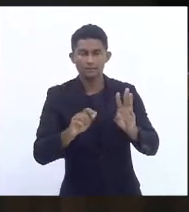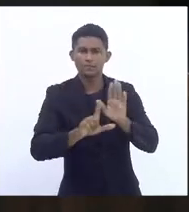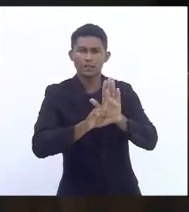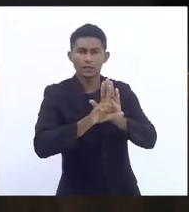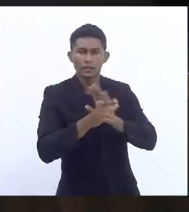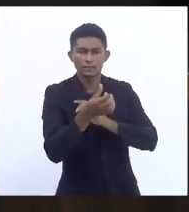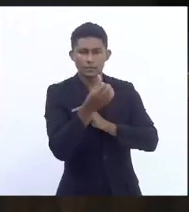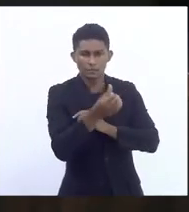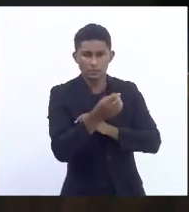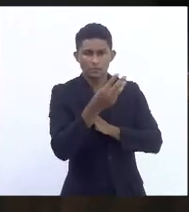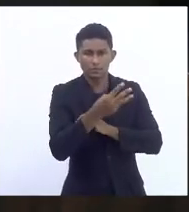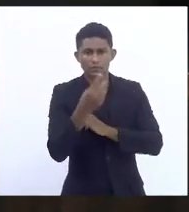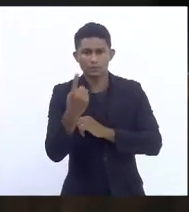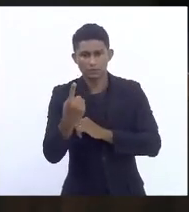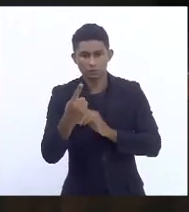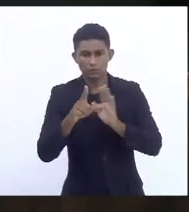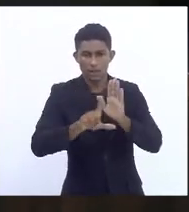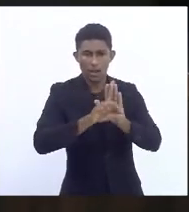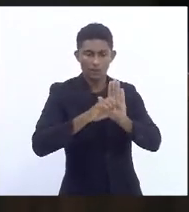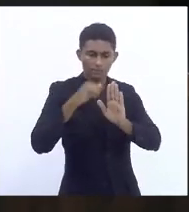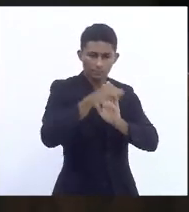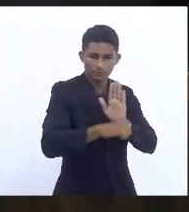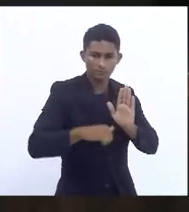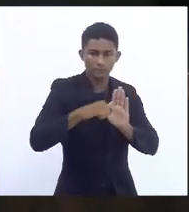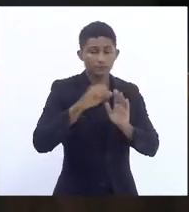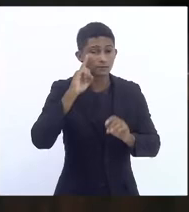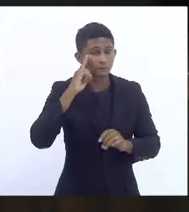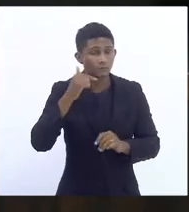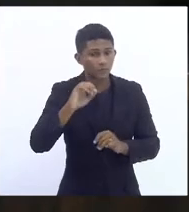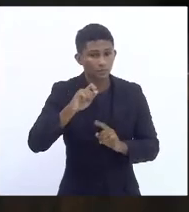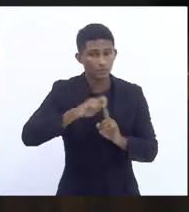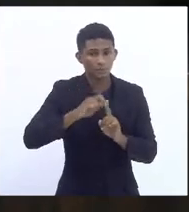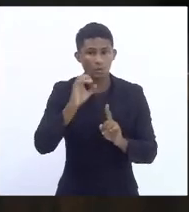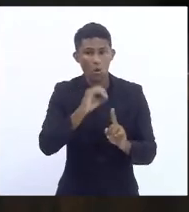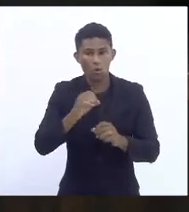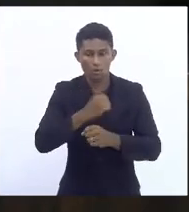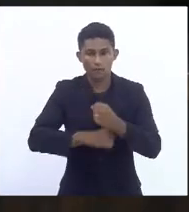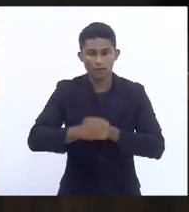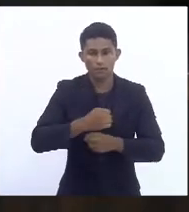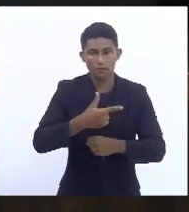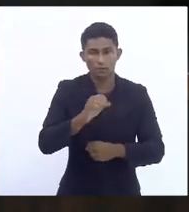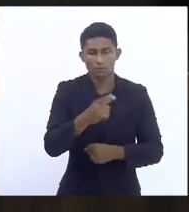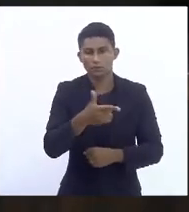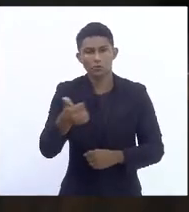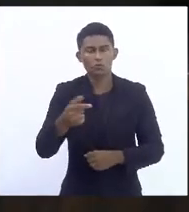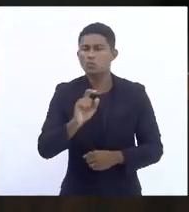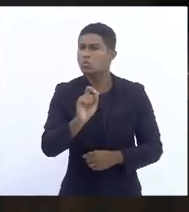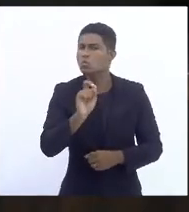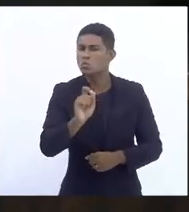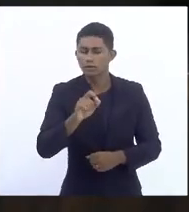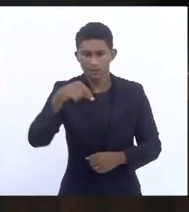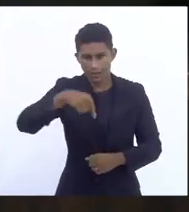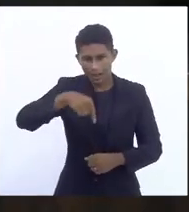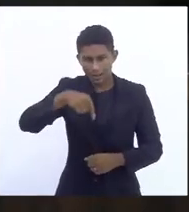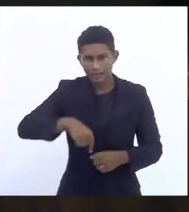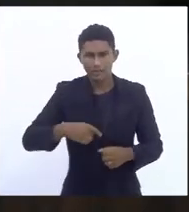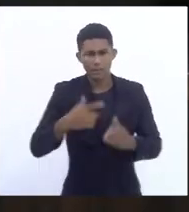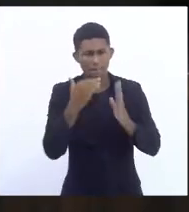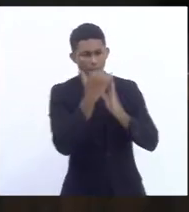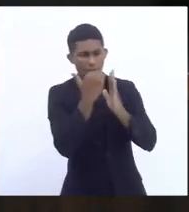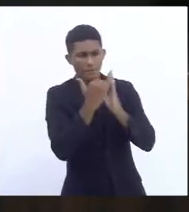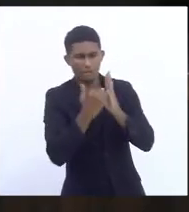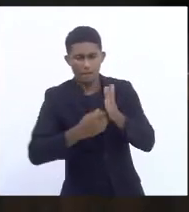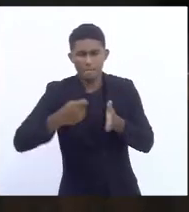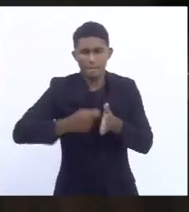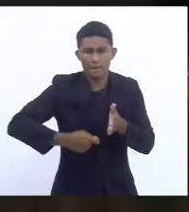10 de outubro de 2012, que dispõe sobre a aplicação de regime especial de tributação para estabelecimentos,